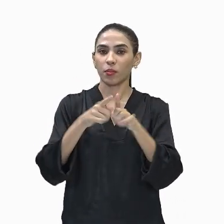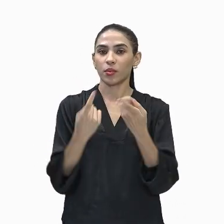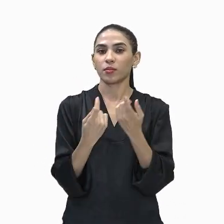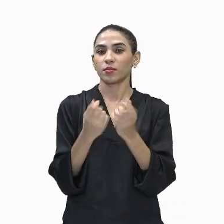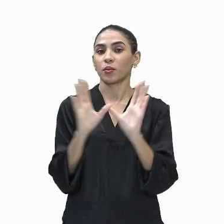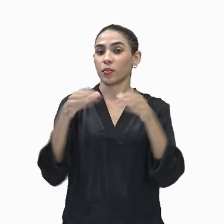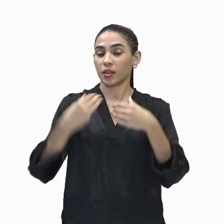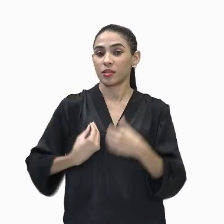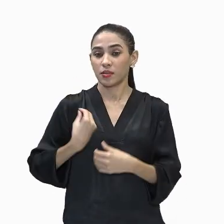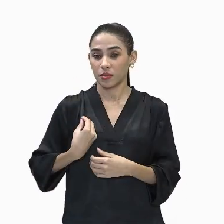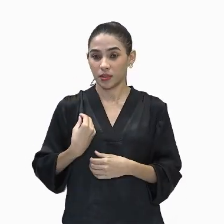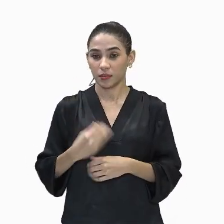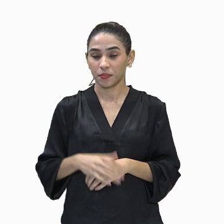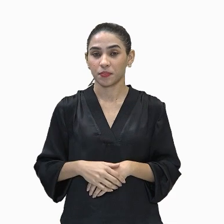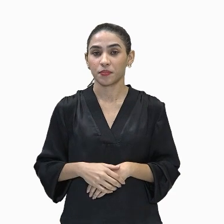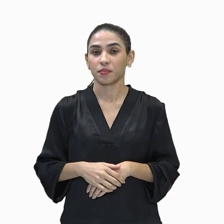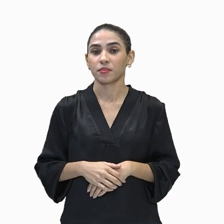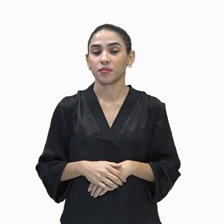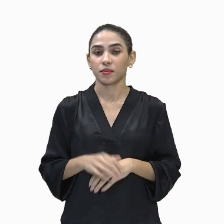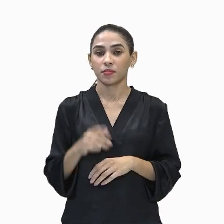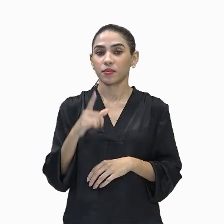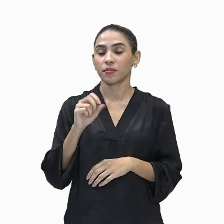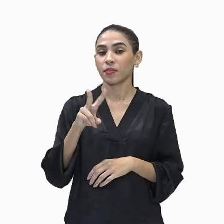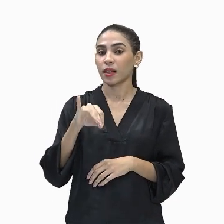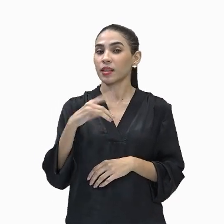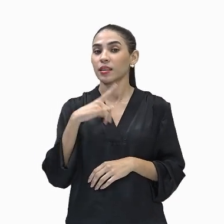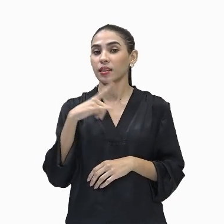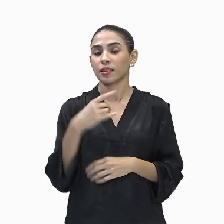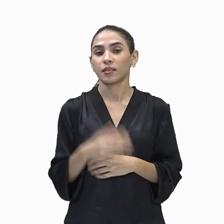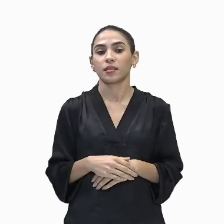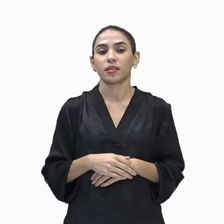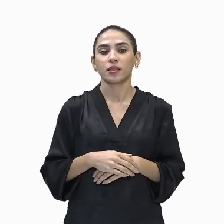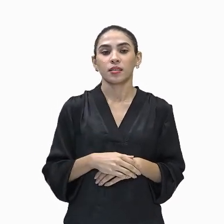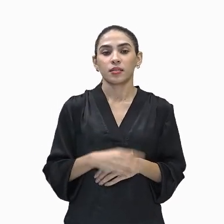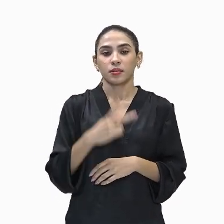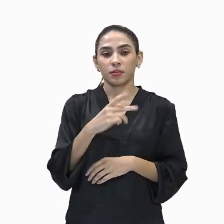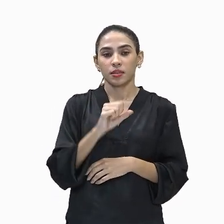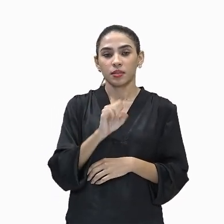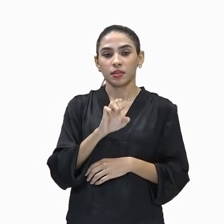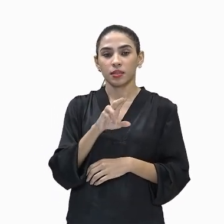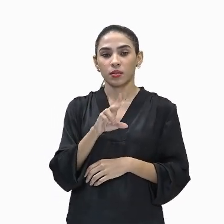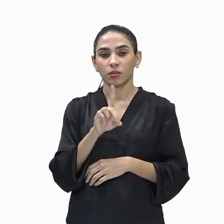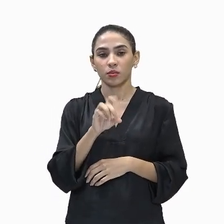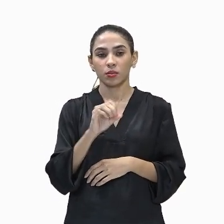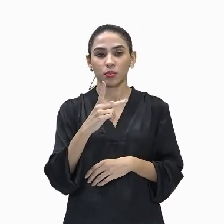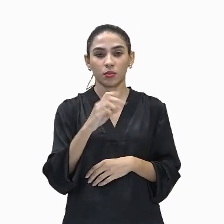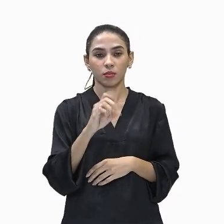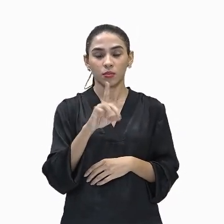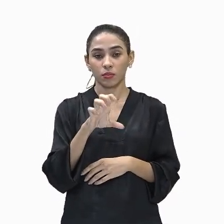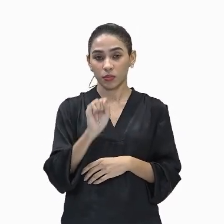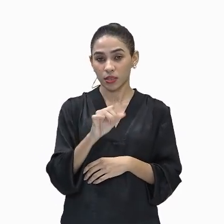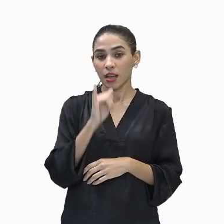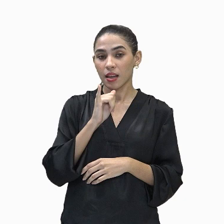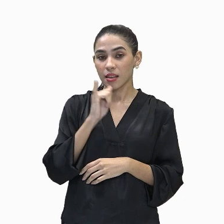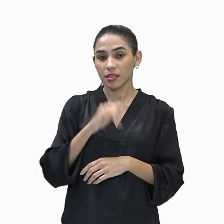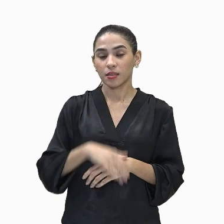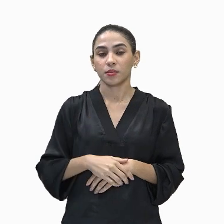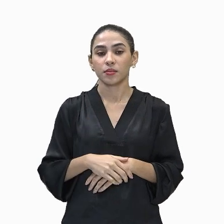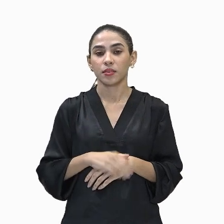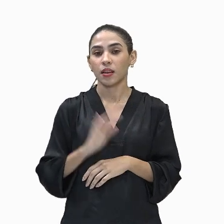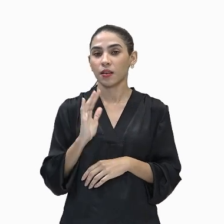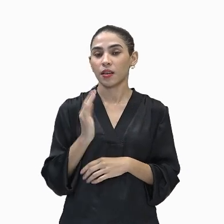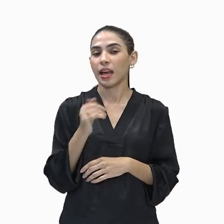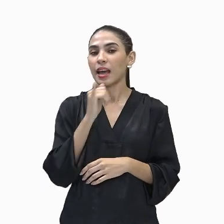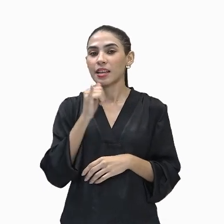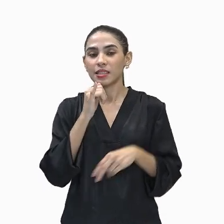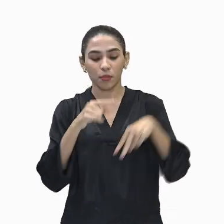seres vivos, tá? A gente vai ver aí que existem os pseudópodes. O que são os pseudópodes? É como se fossem falsos